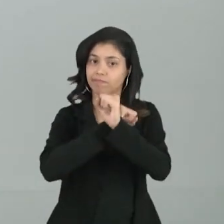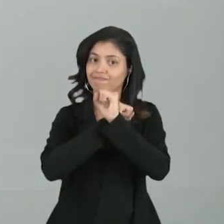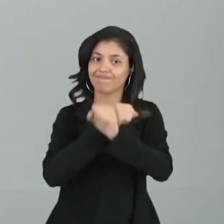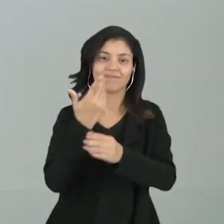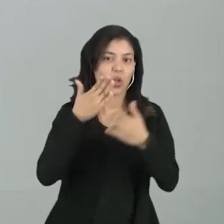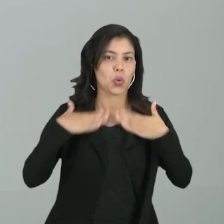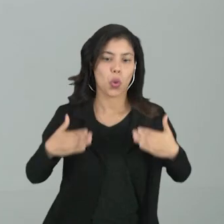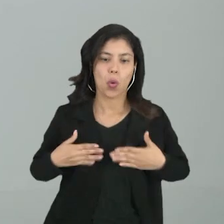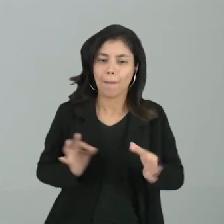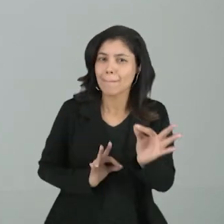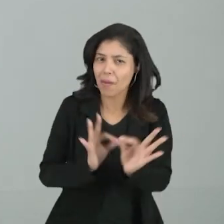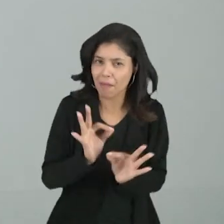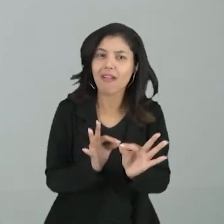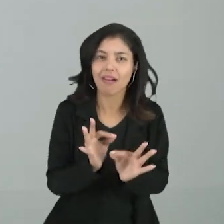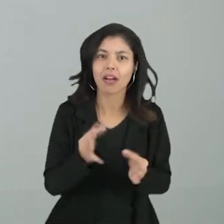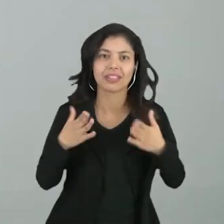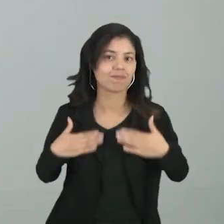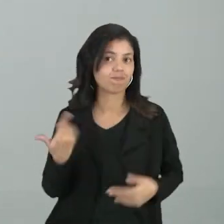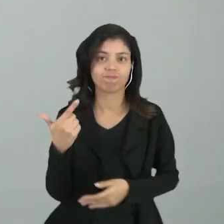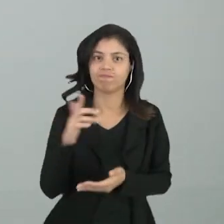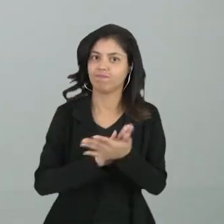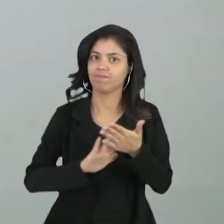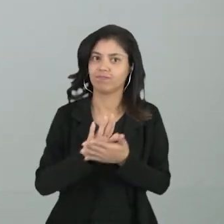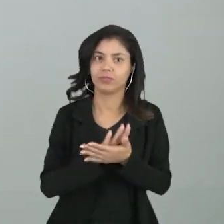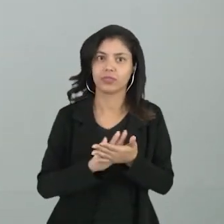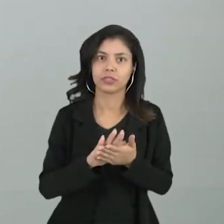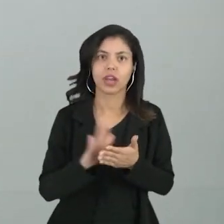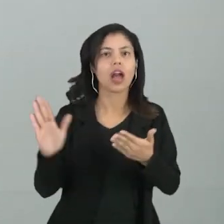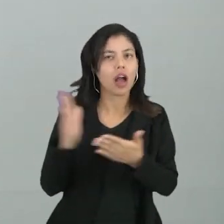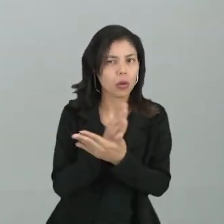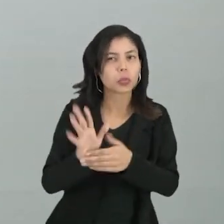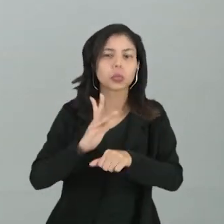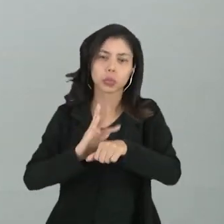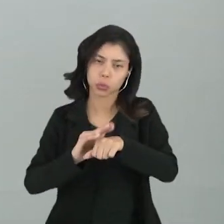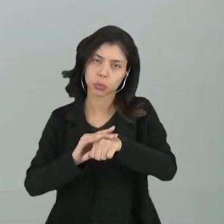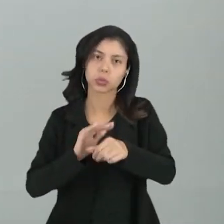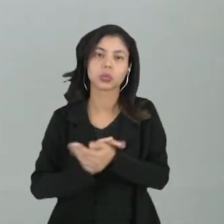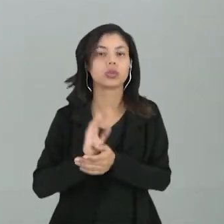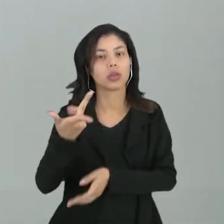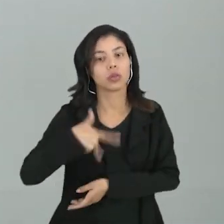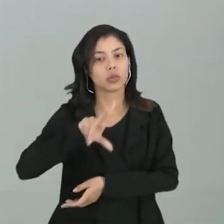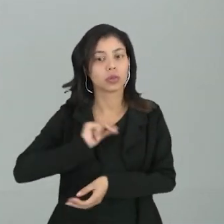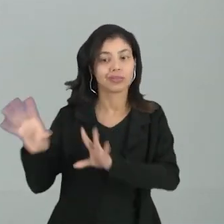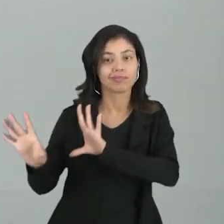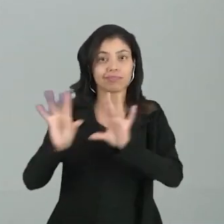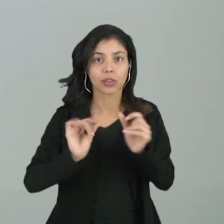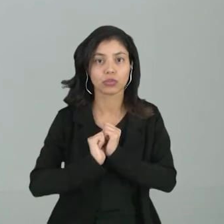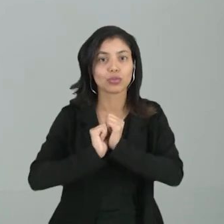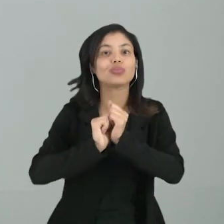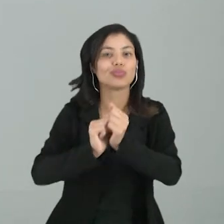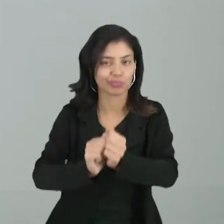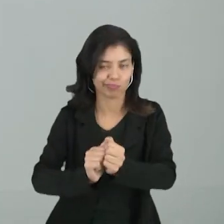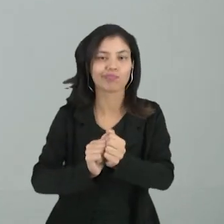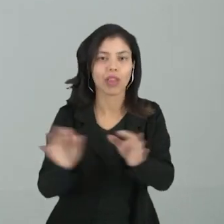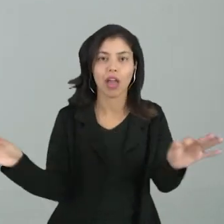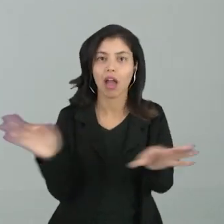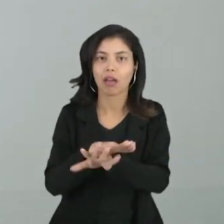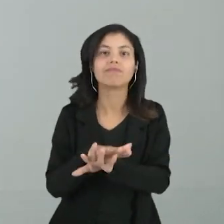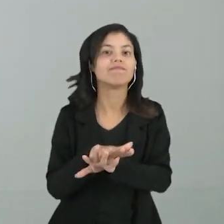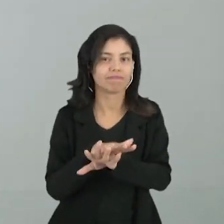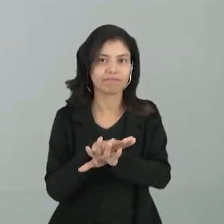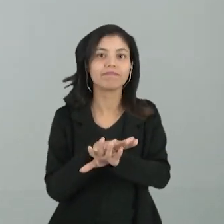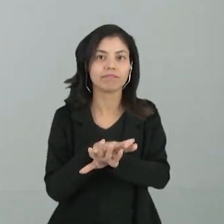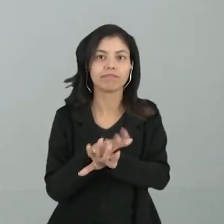corpo preparado, não tinha anticorpos, né? Para lidar com algumas doenças que o português traz, né? O europeu, e eles acabam também aí